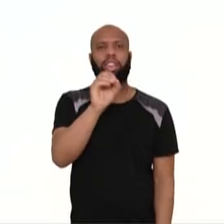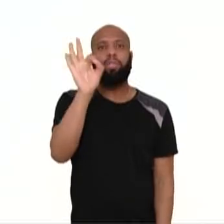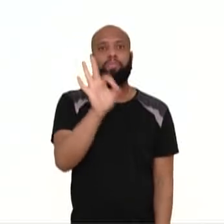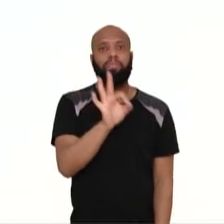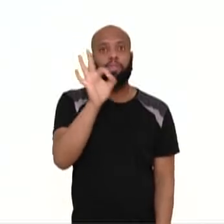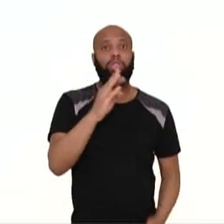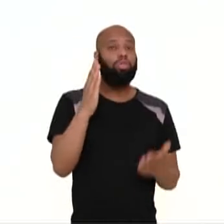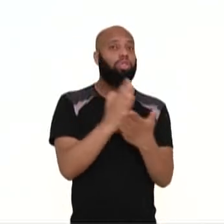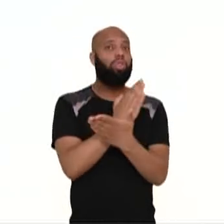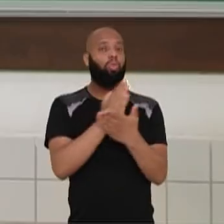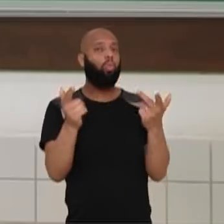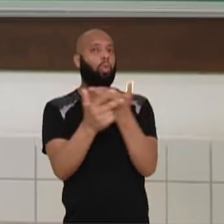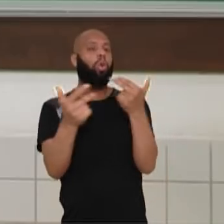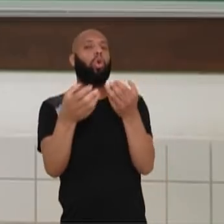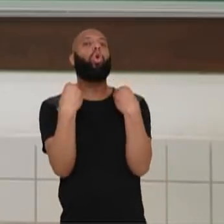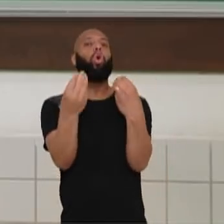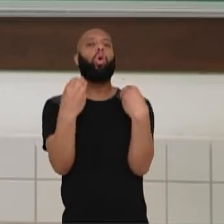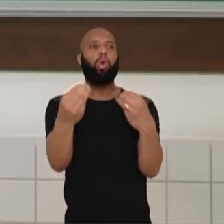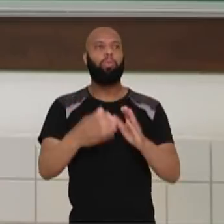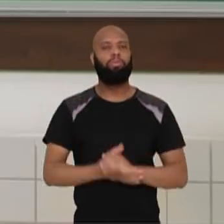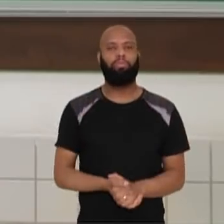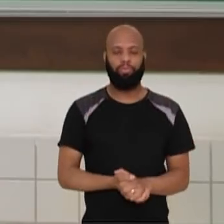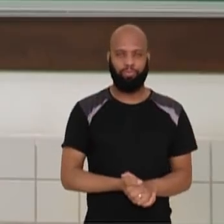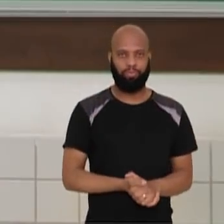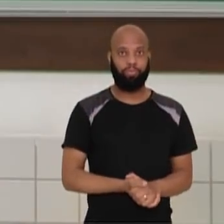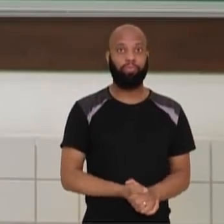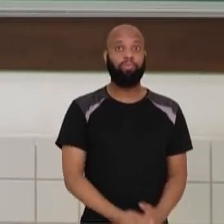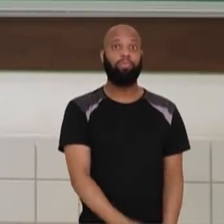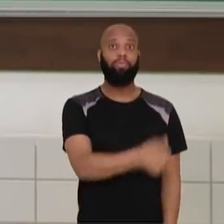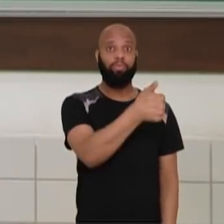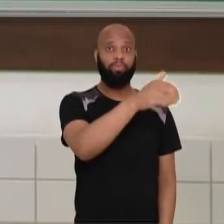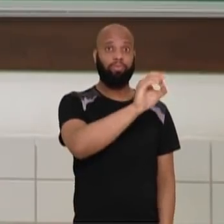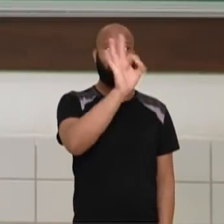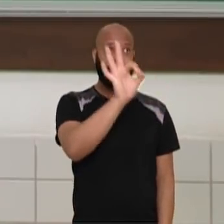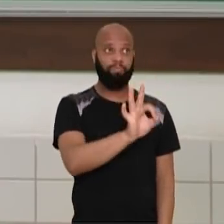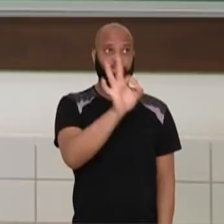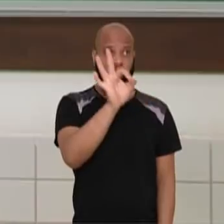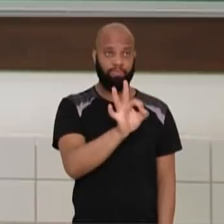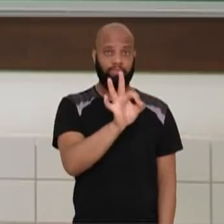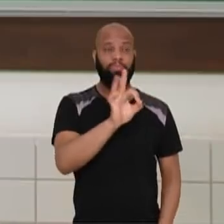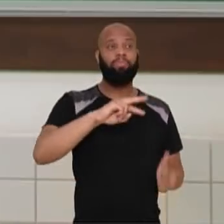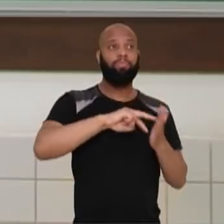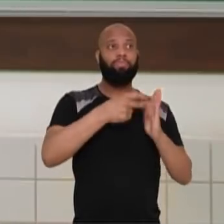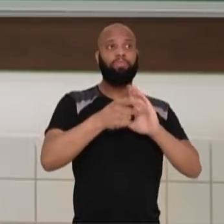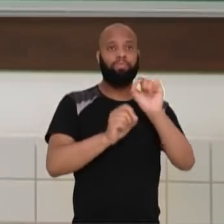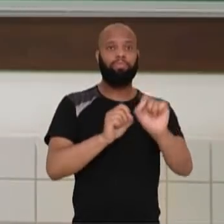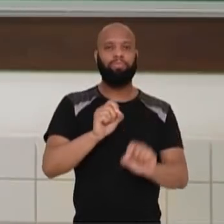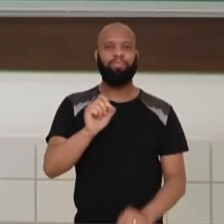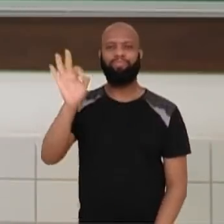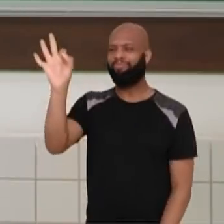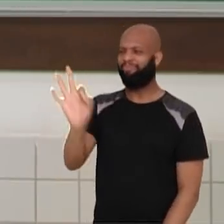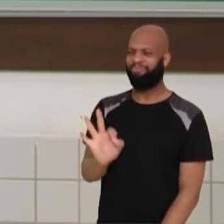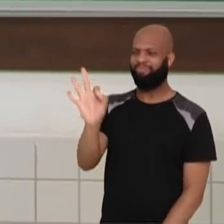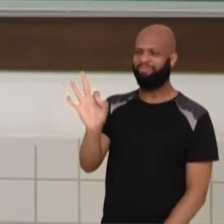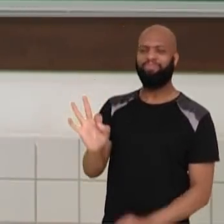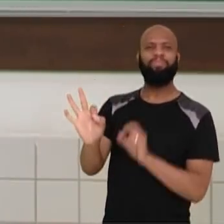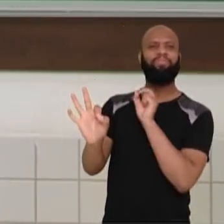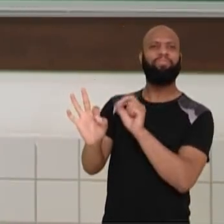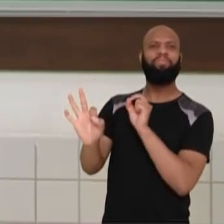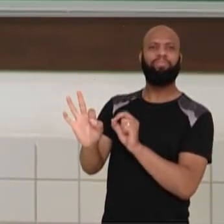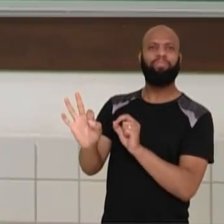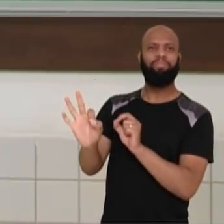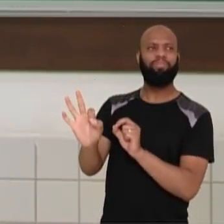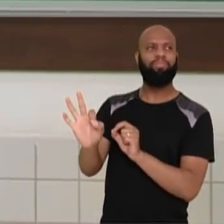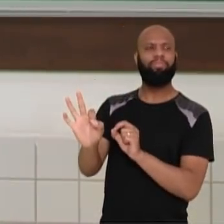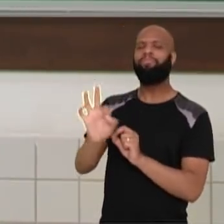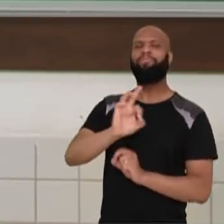10% de alguma coisa? Olha lá, ó. 10%, esse símbolo,